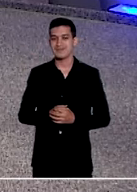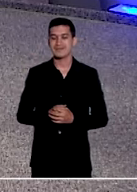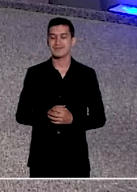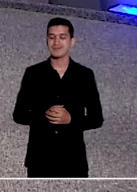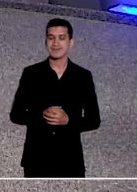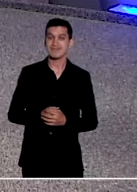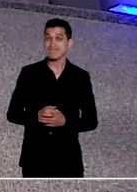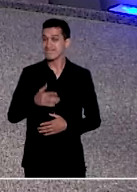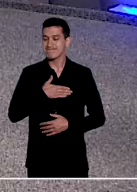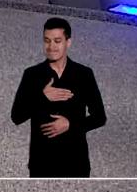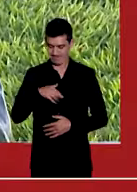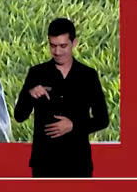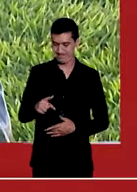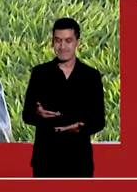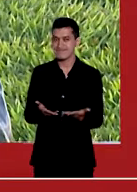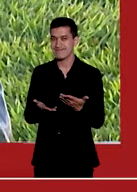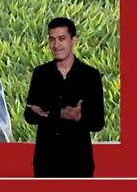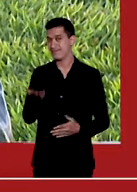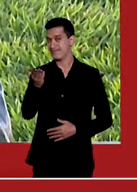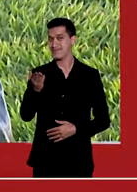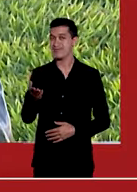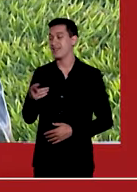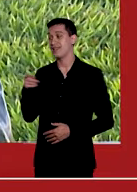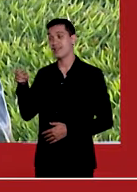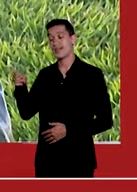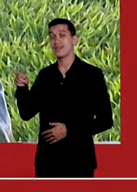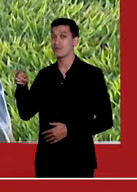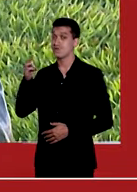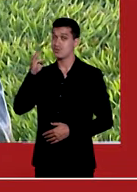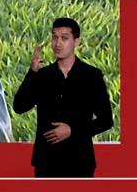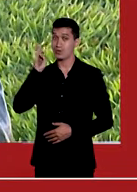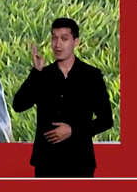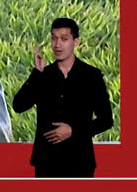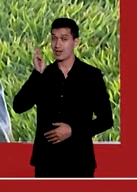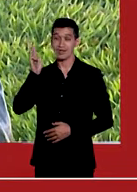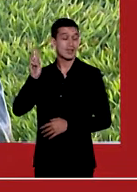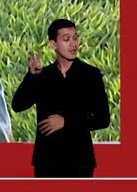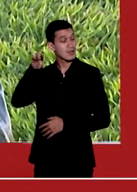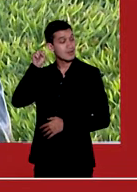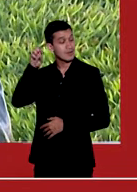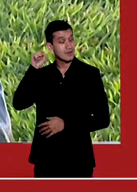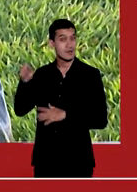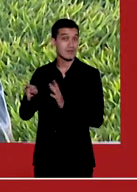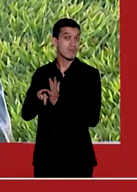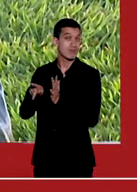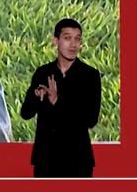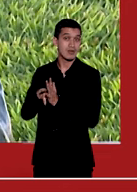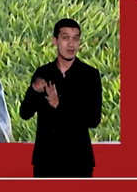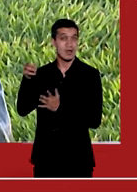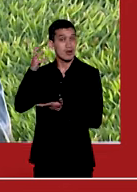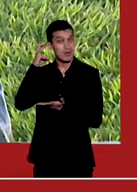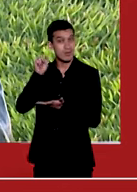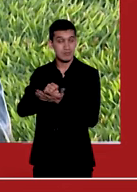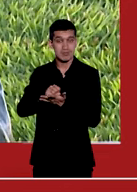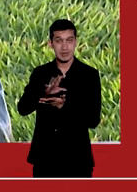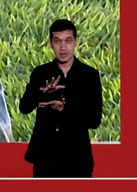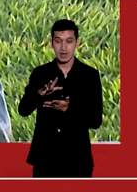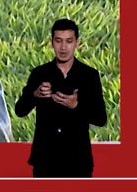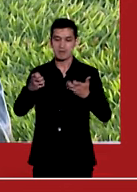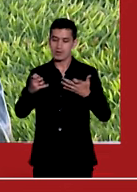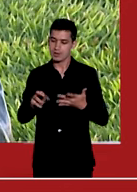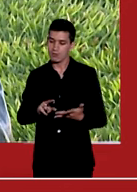convidar você a ouvir lá no Spotify a nova série do podcast contando caas em três